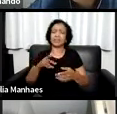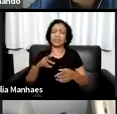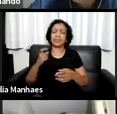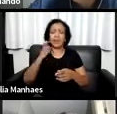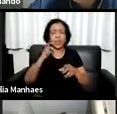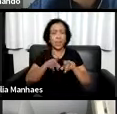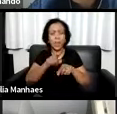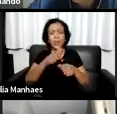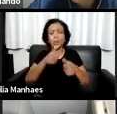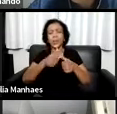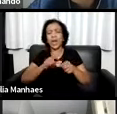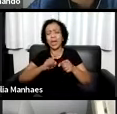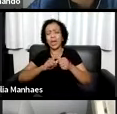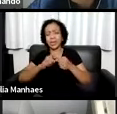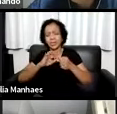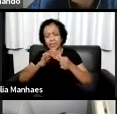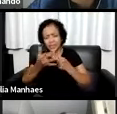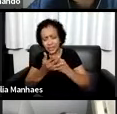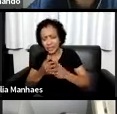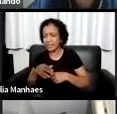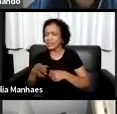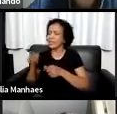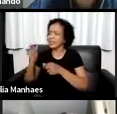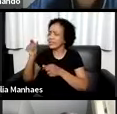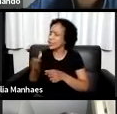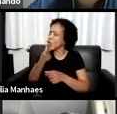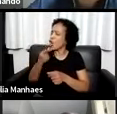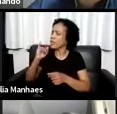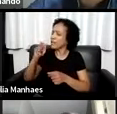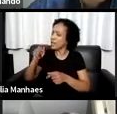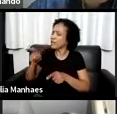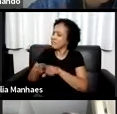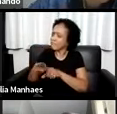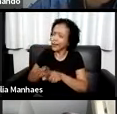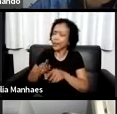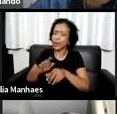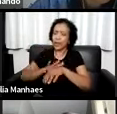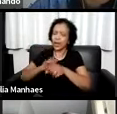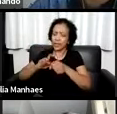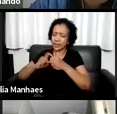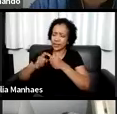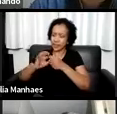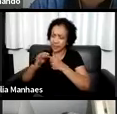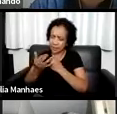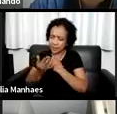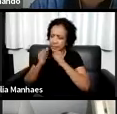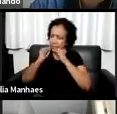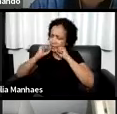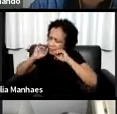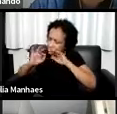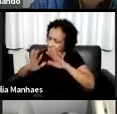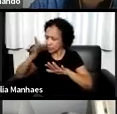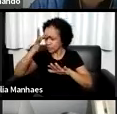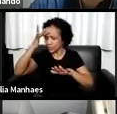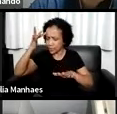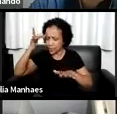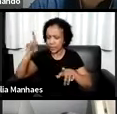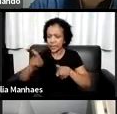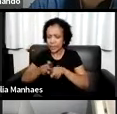ajuda-o, abençoa-o, cura-o, Senhor, em nome de Jesus. Da mesma maneira, Senhor, peço pela irmã Clara, que está